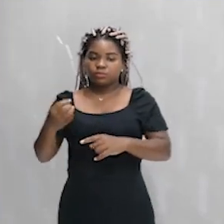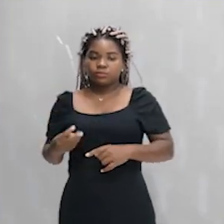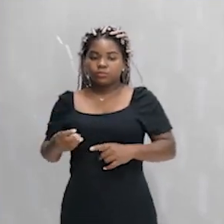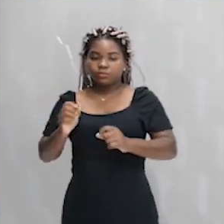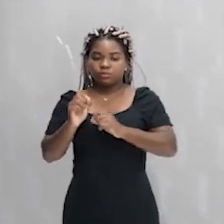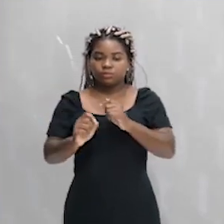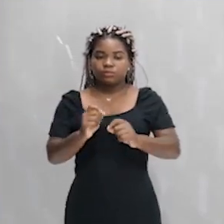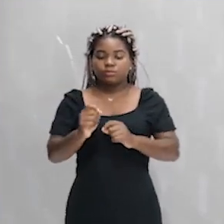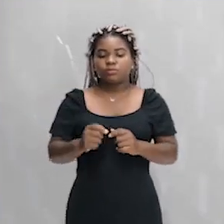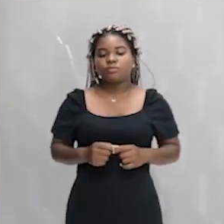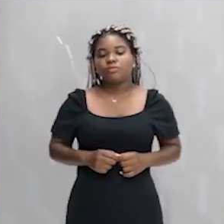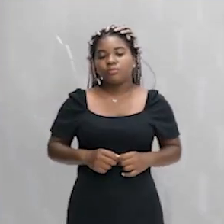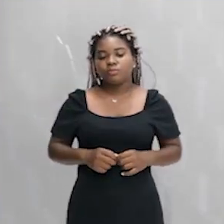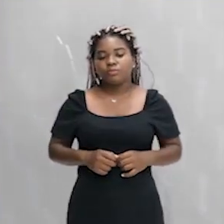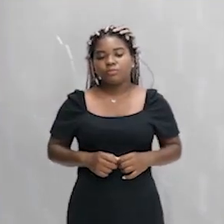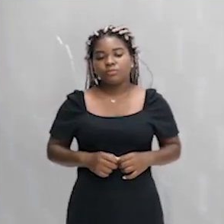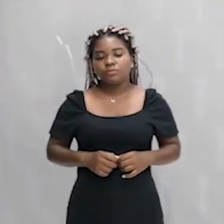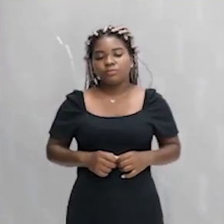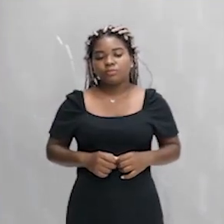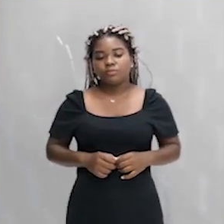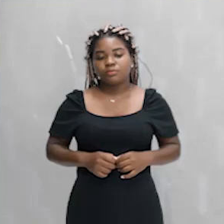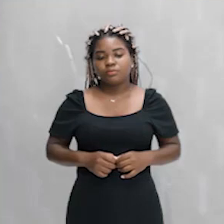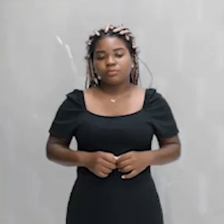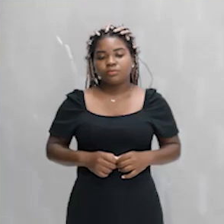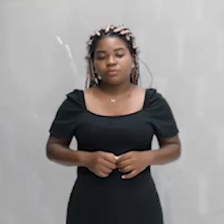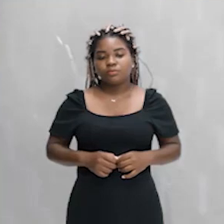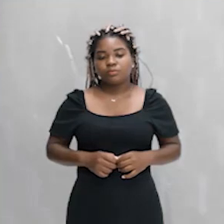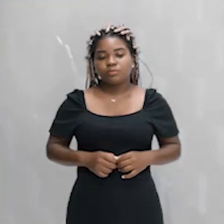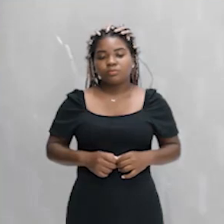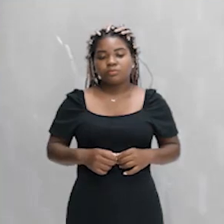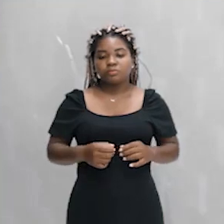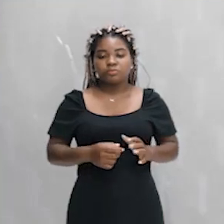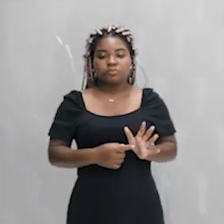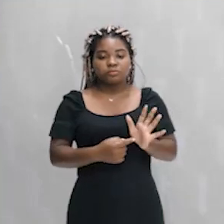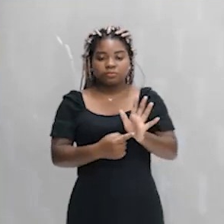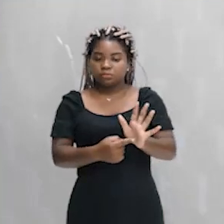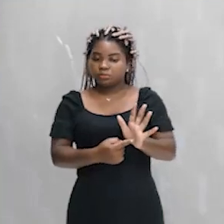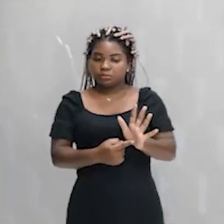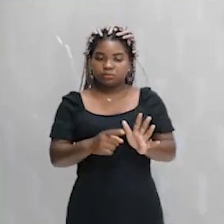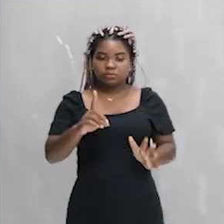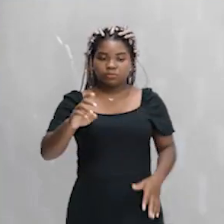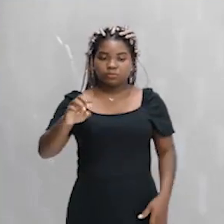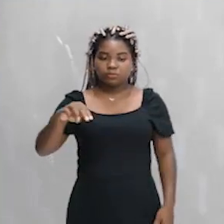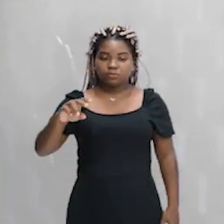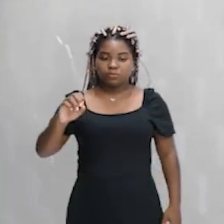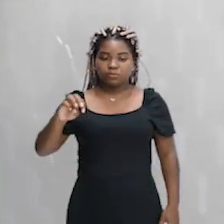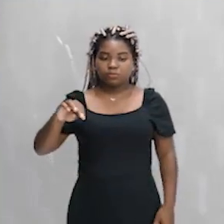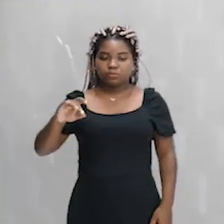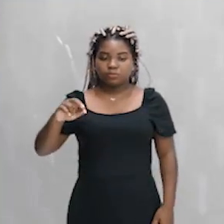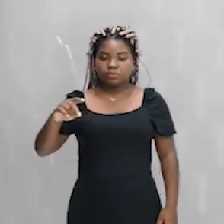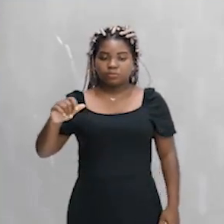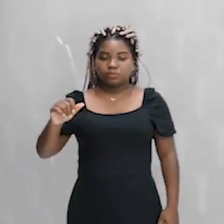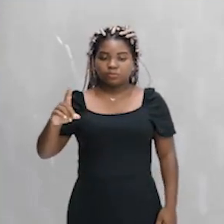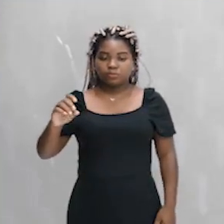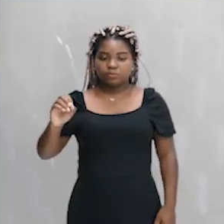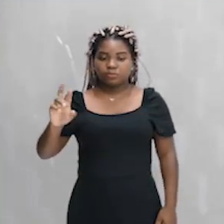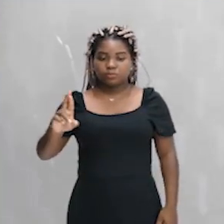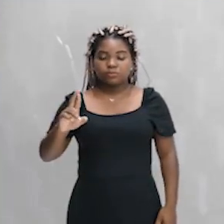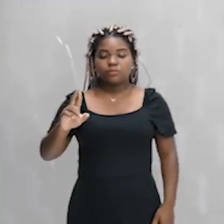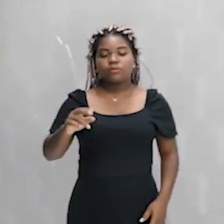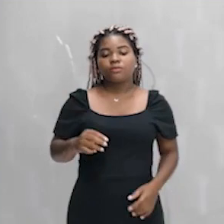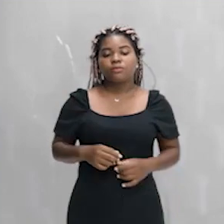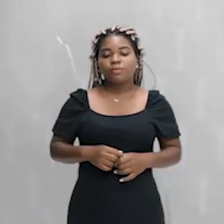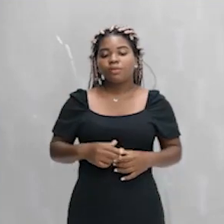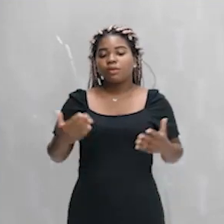E aí, muito embora aqui também não apareça o denominador do 2, ele corresponde à unidade, e quando você tem